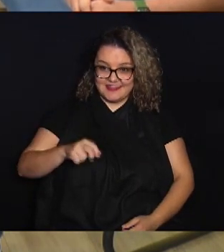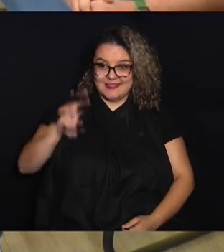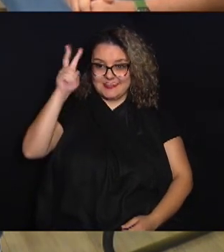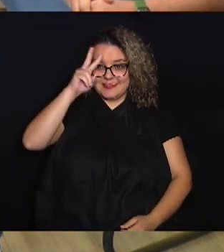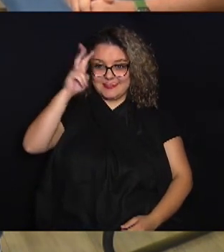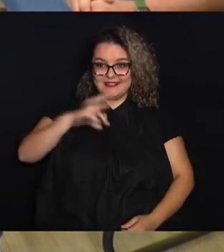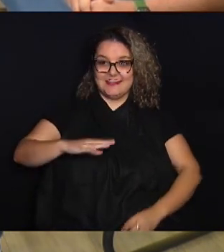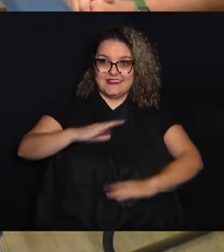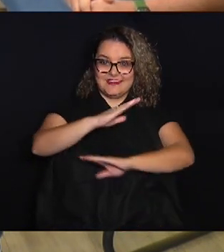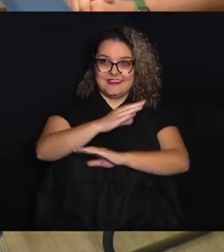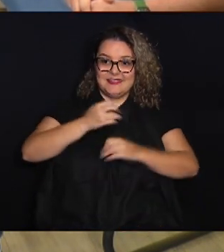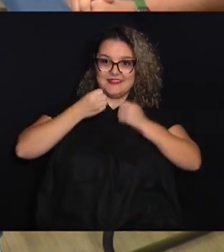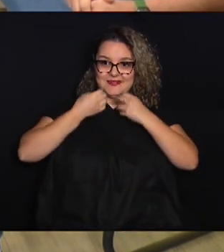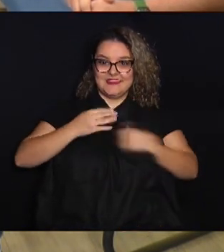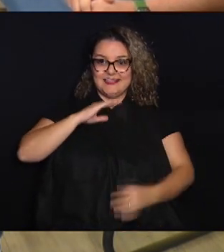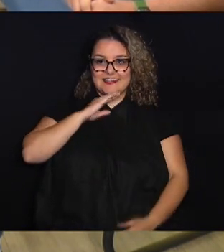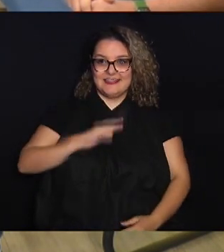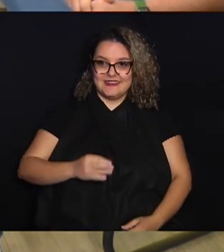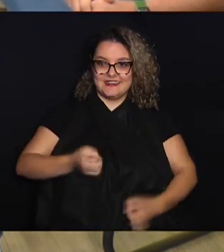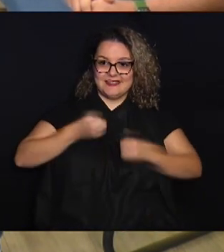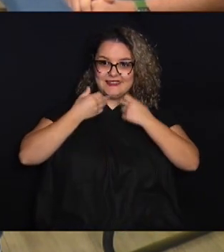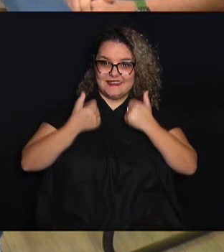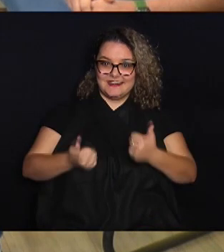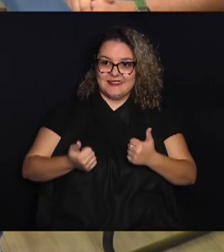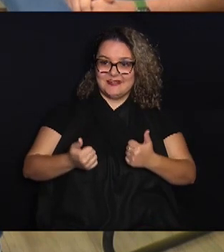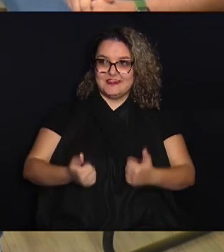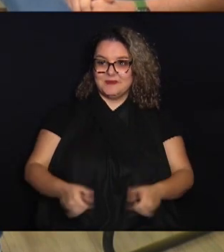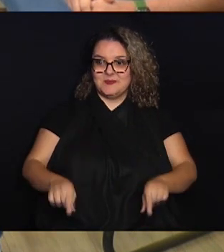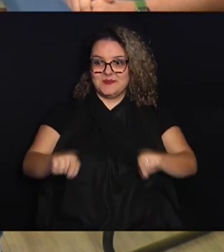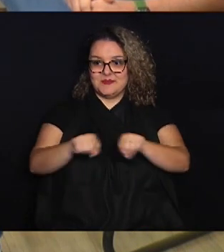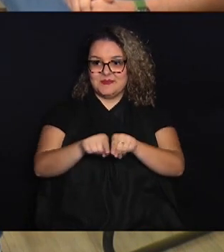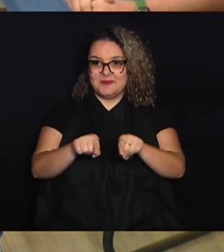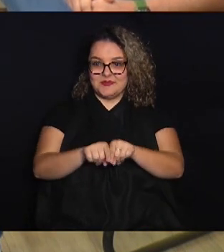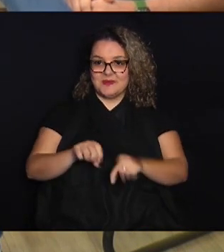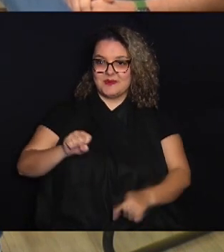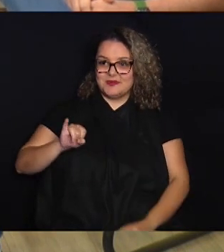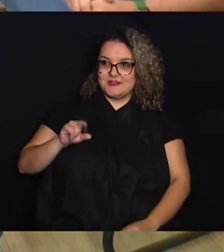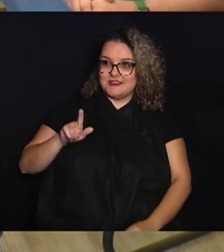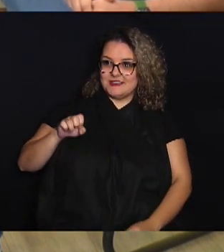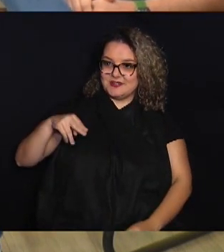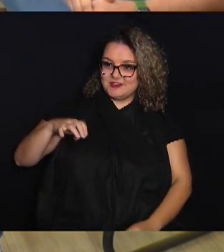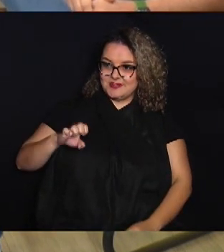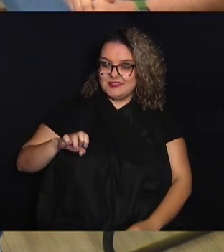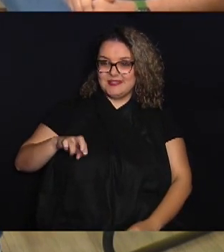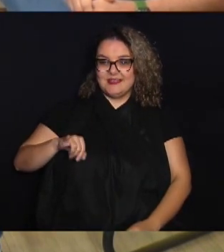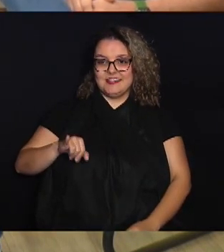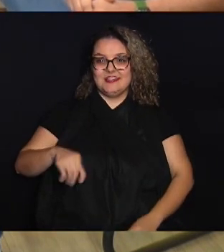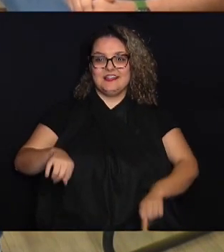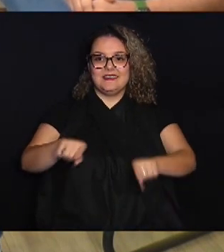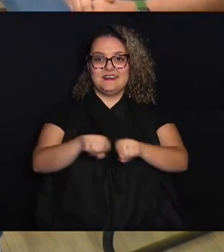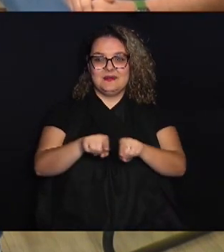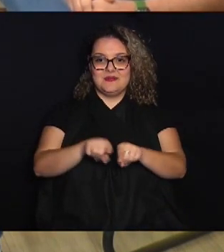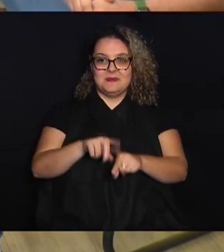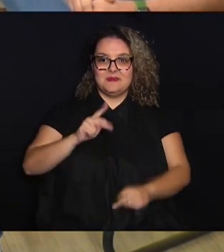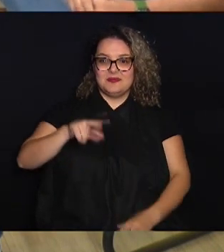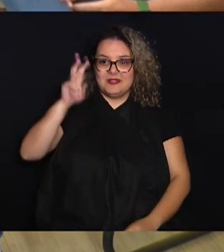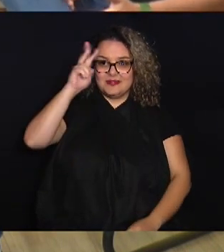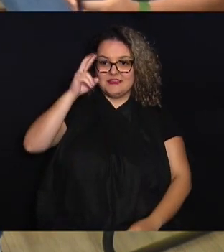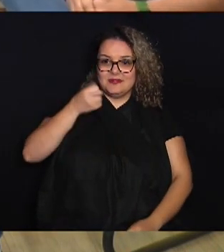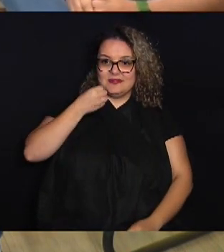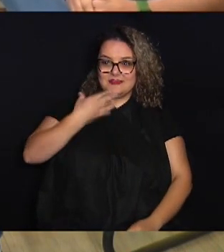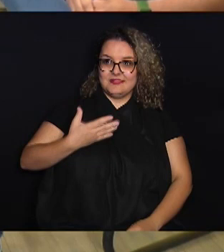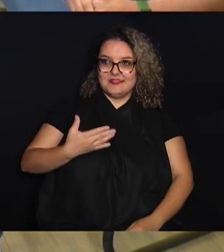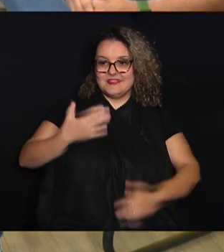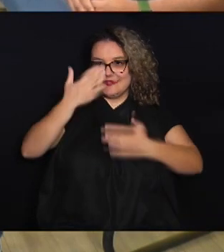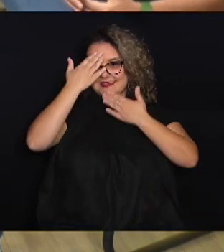Boa tarde, tudo jóia? Boa tarde, tudo bem? Também com o Sidney, que Olá, é professor de História, beleza? Tudo bem, muito